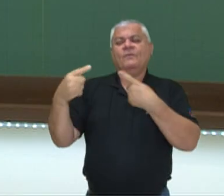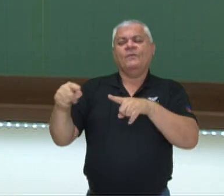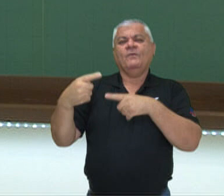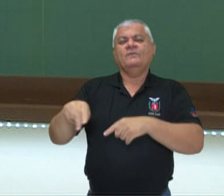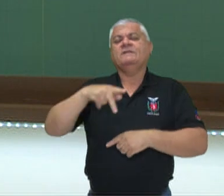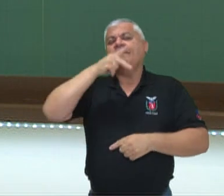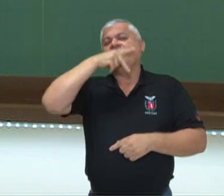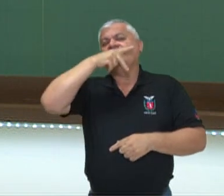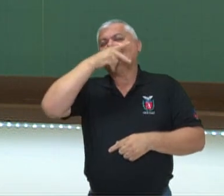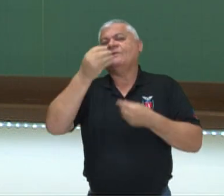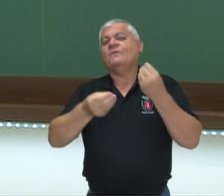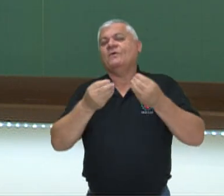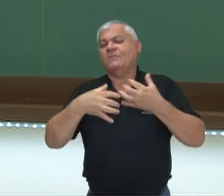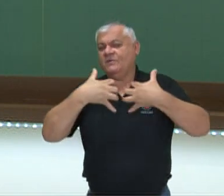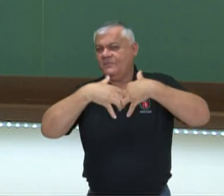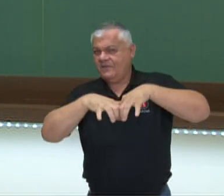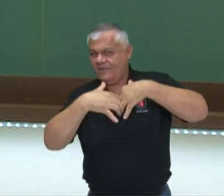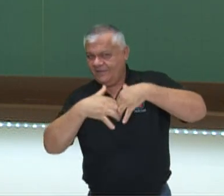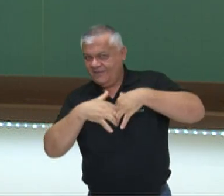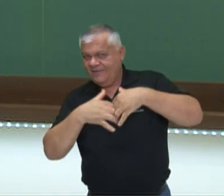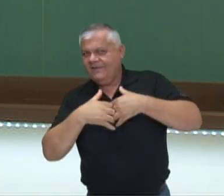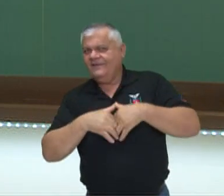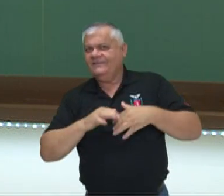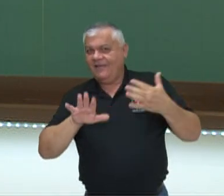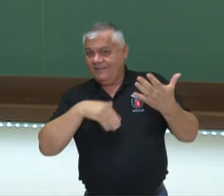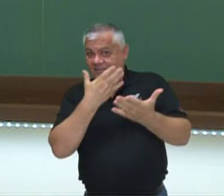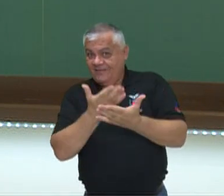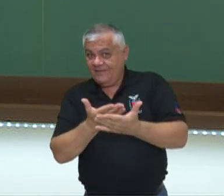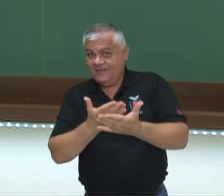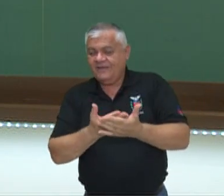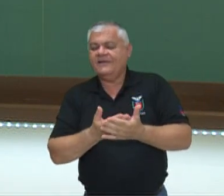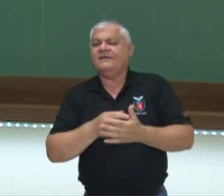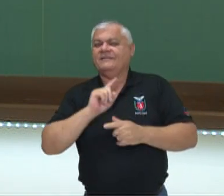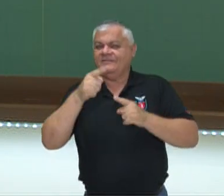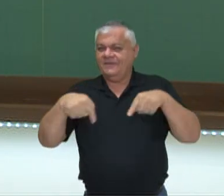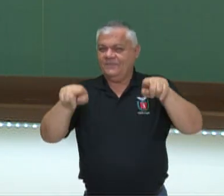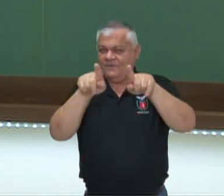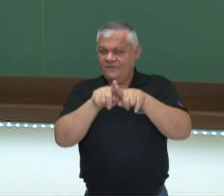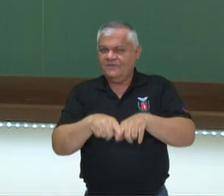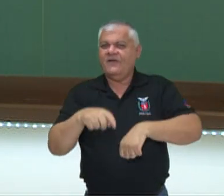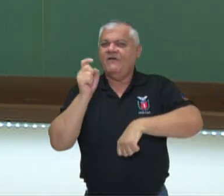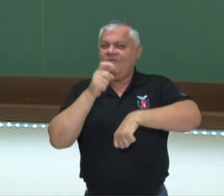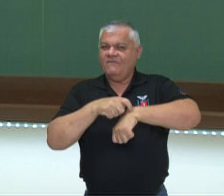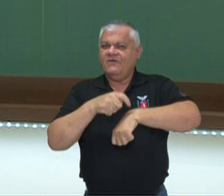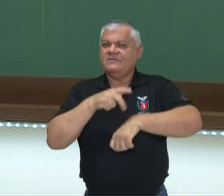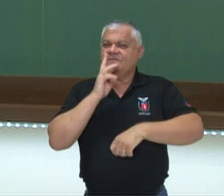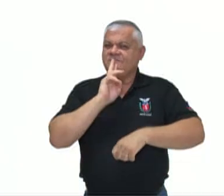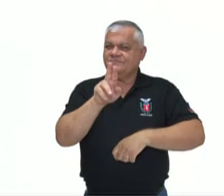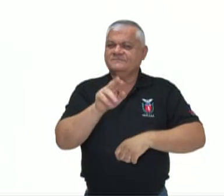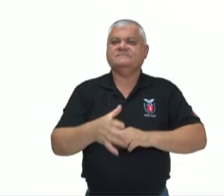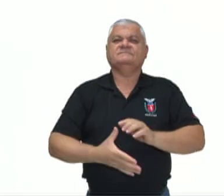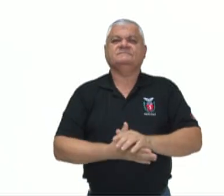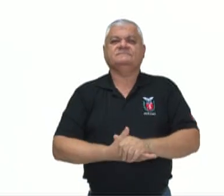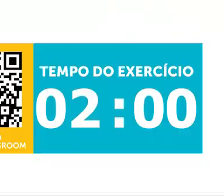Platão. Pensem um pouquinho sobre tudo que a gente viu até agora e daqui a pouquinho a gente volta com a correção.